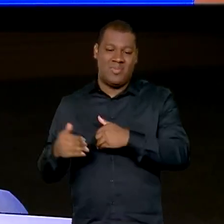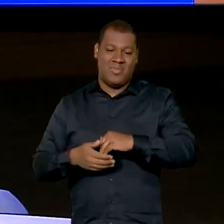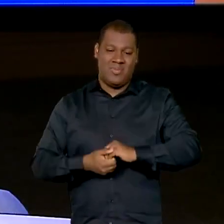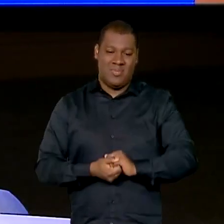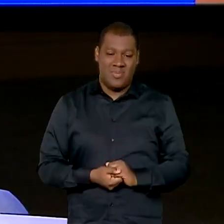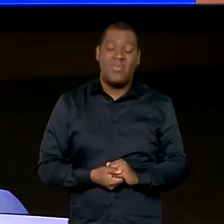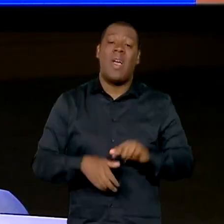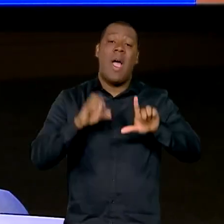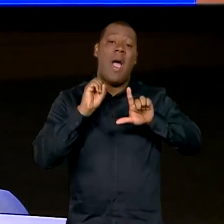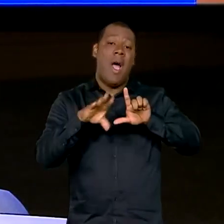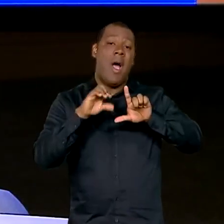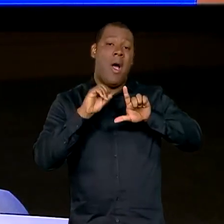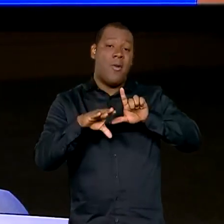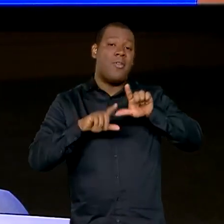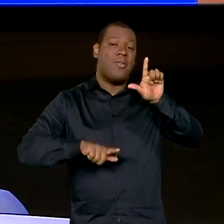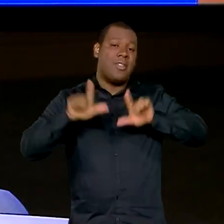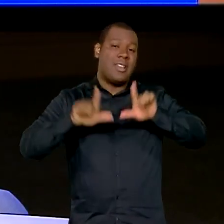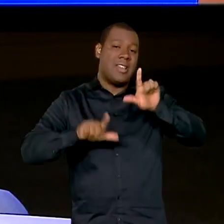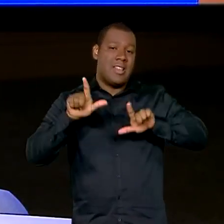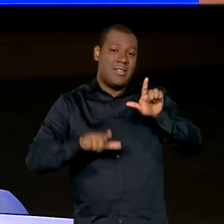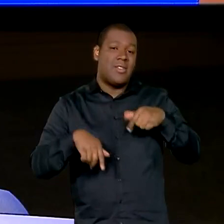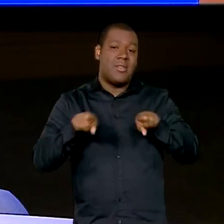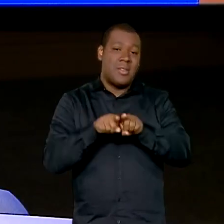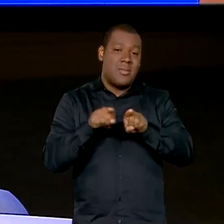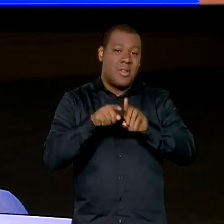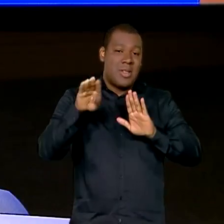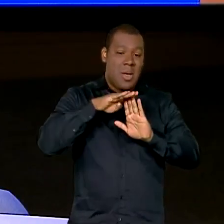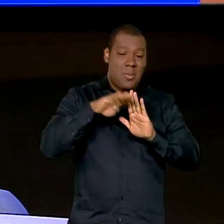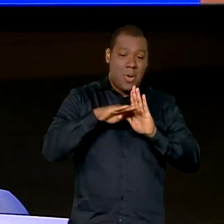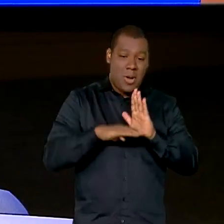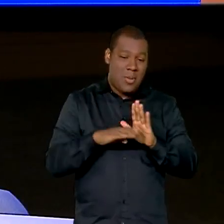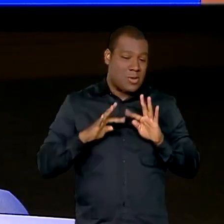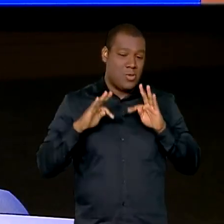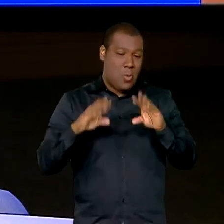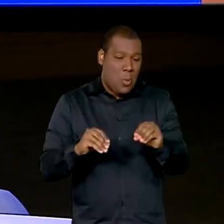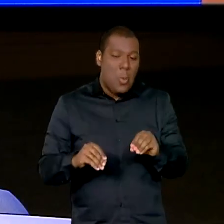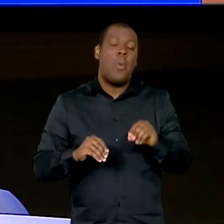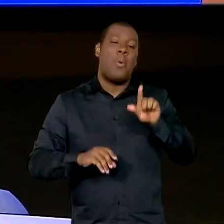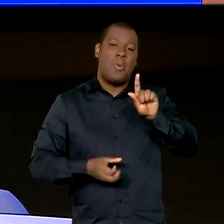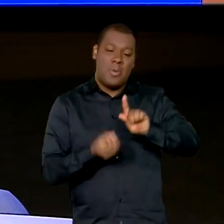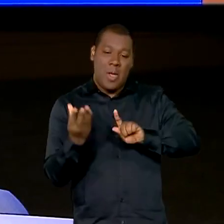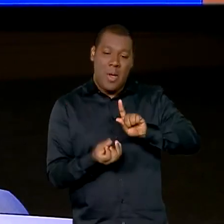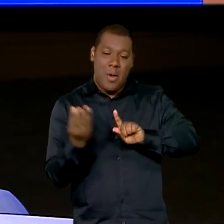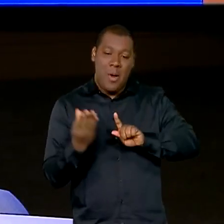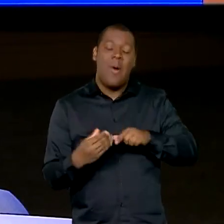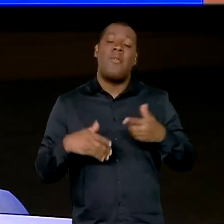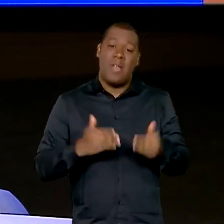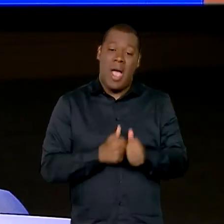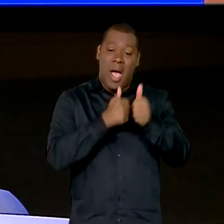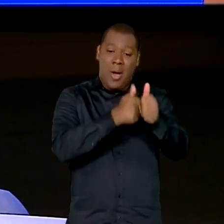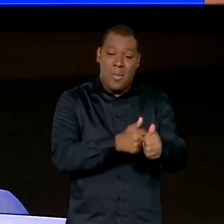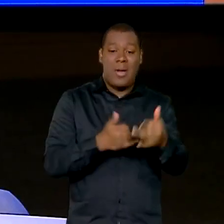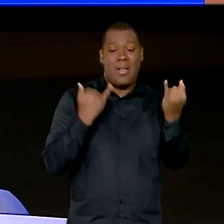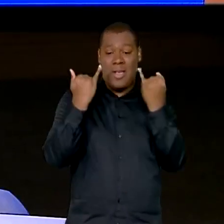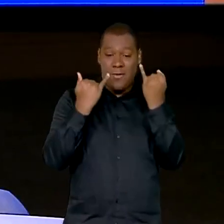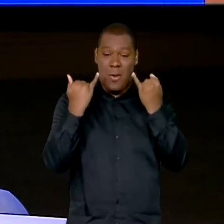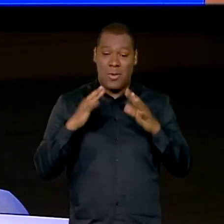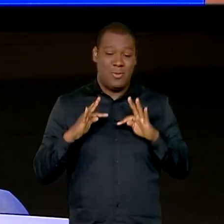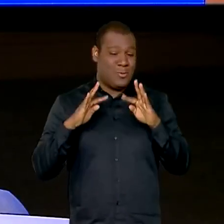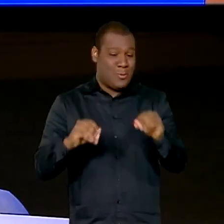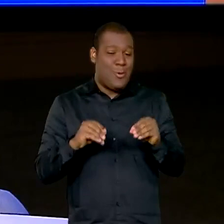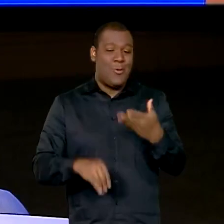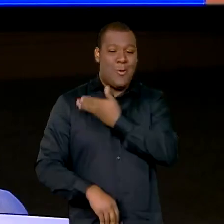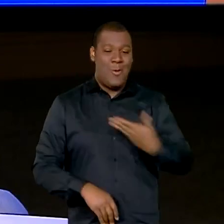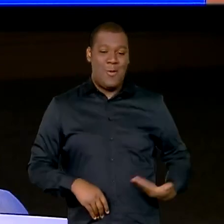da TV ao vivo e de todos os programas que você vê no Canal Gov, você também acompanha as principais notícias do governo federal. Você